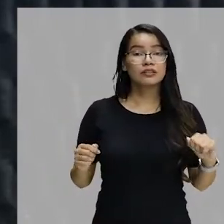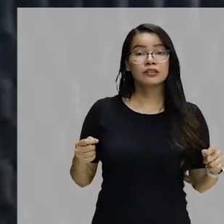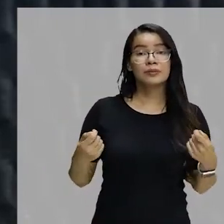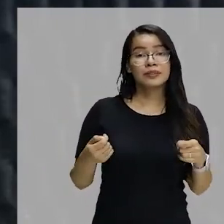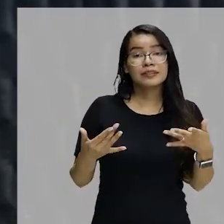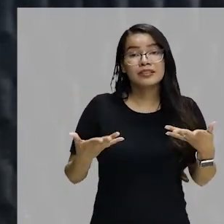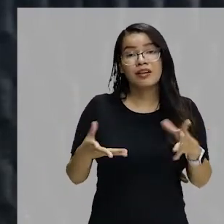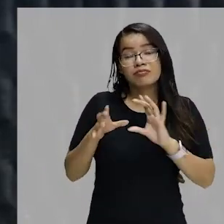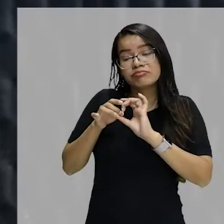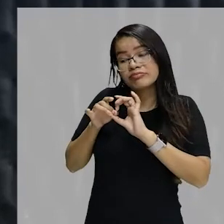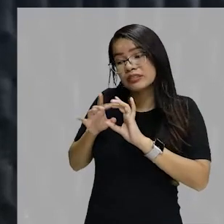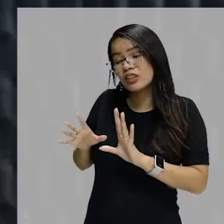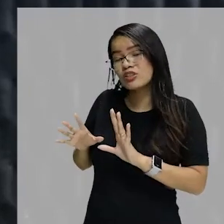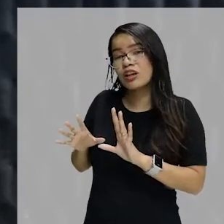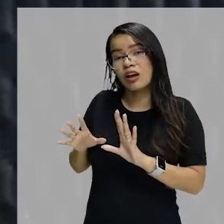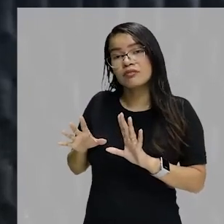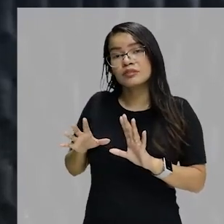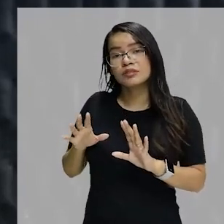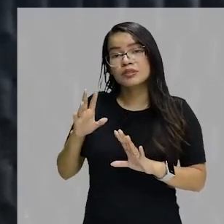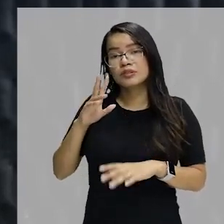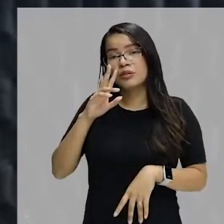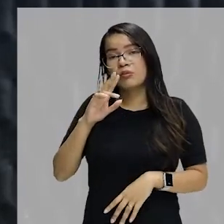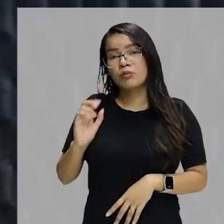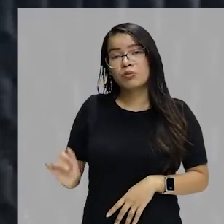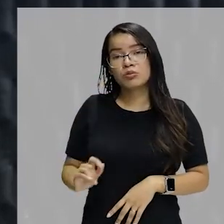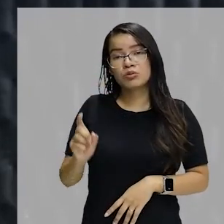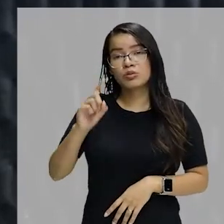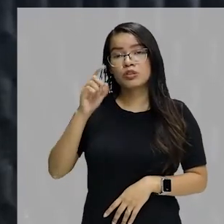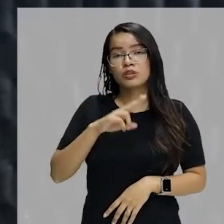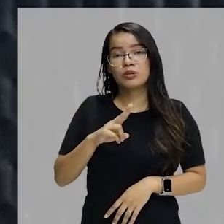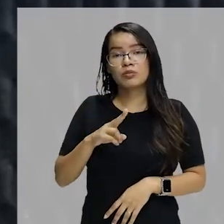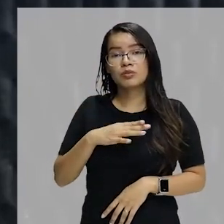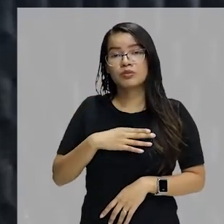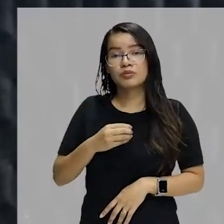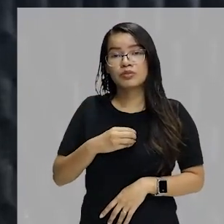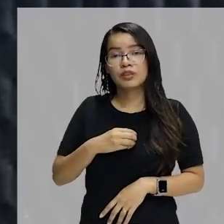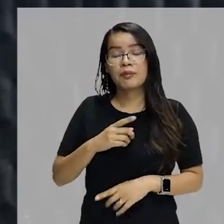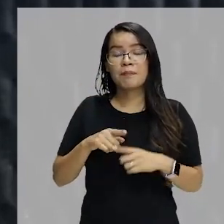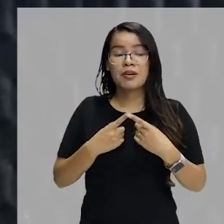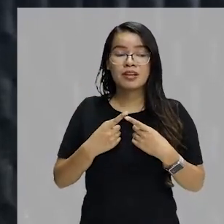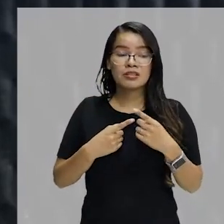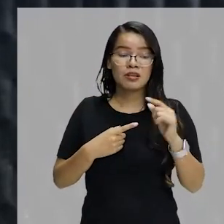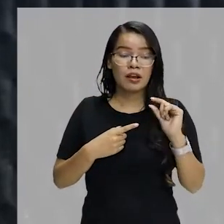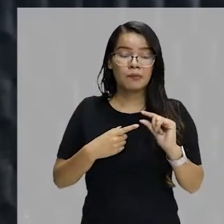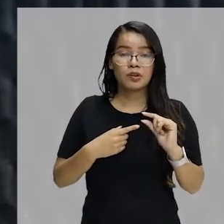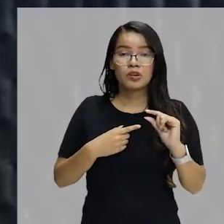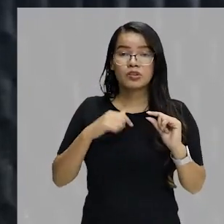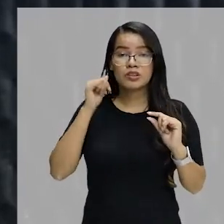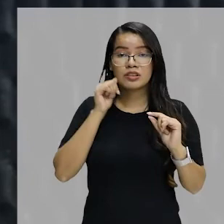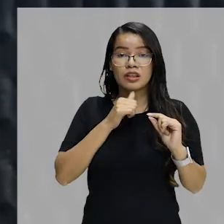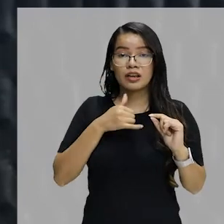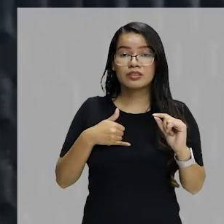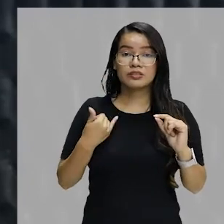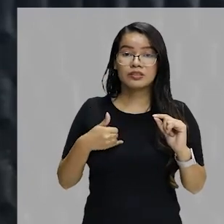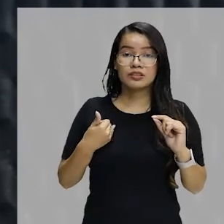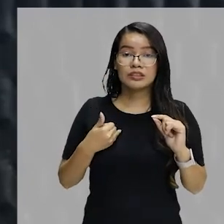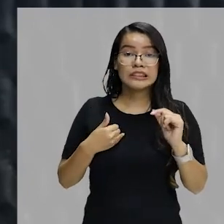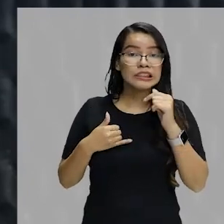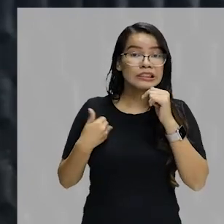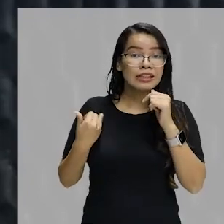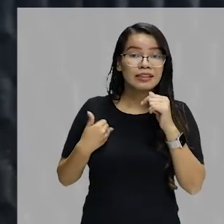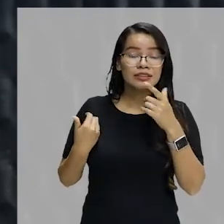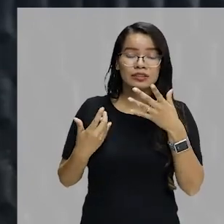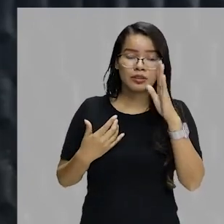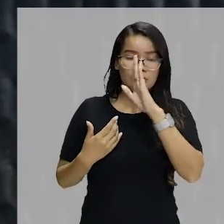que abdicar. Ele abdica em nome do filho, mas é menor de idade, e a Constituição diz que o Brasil, nesse caso, tem